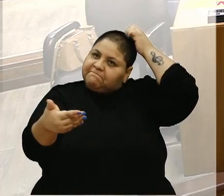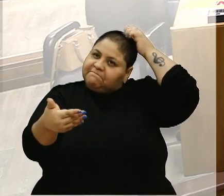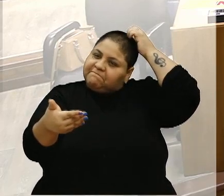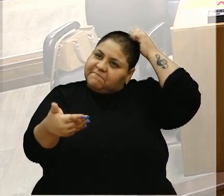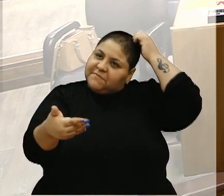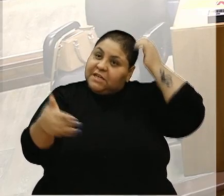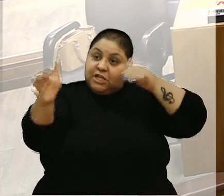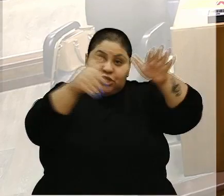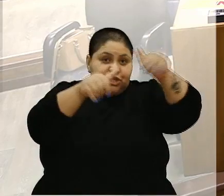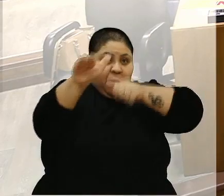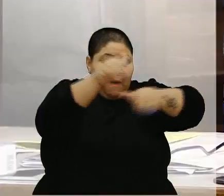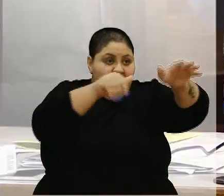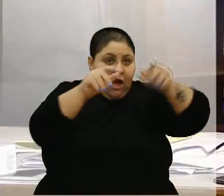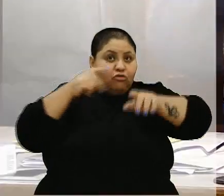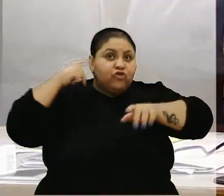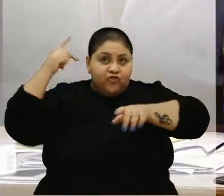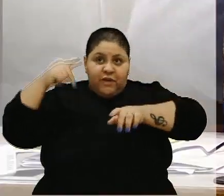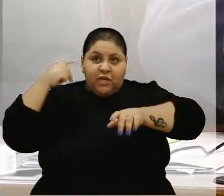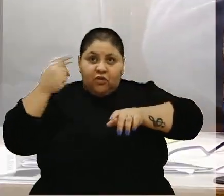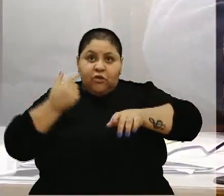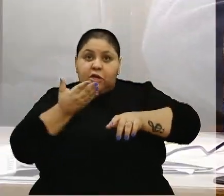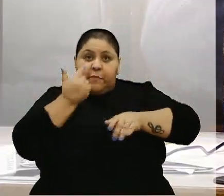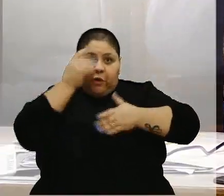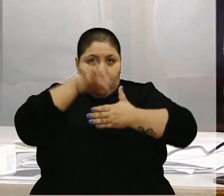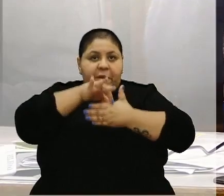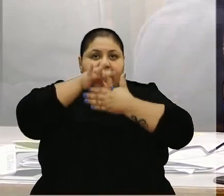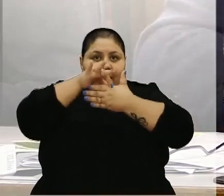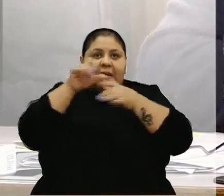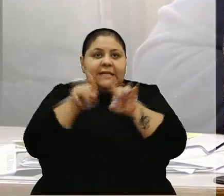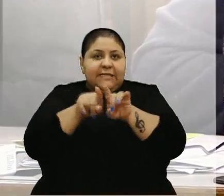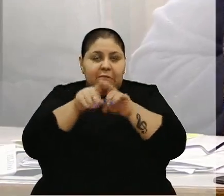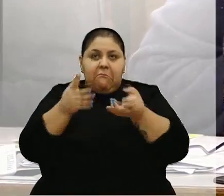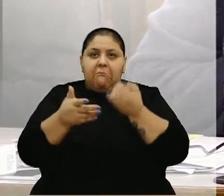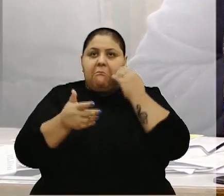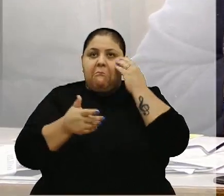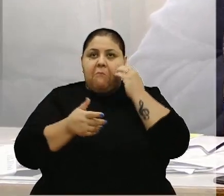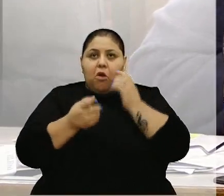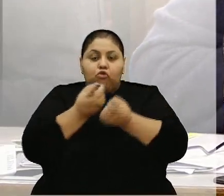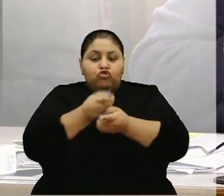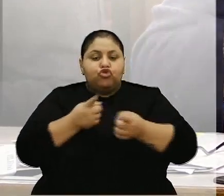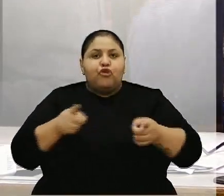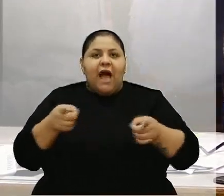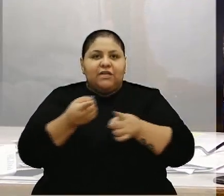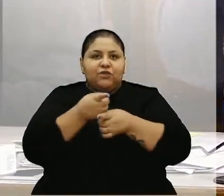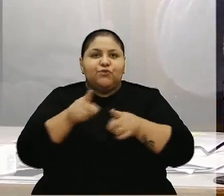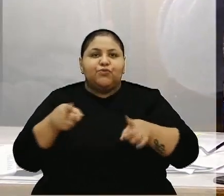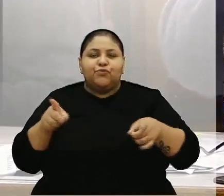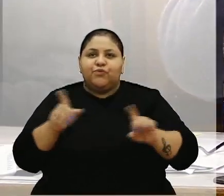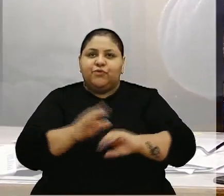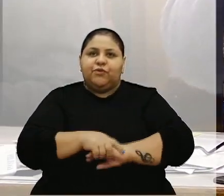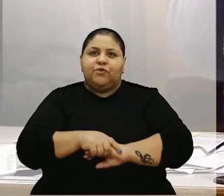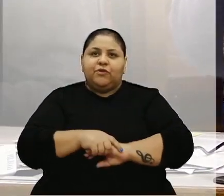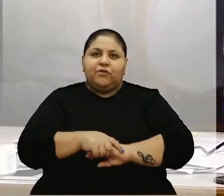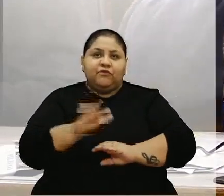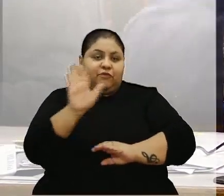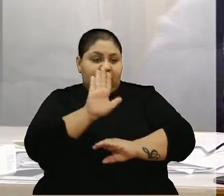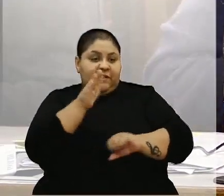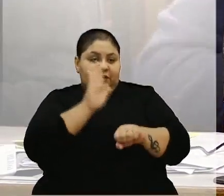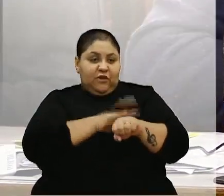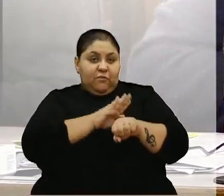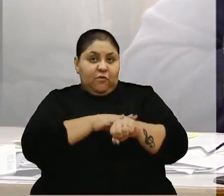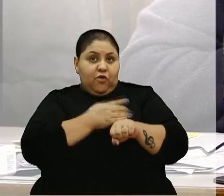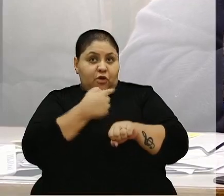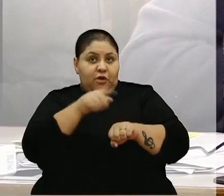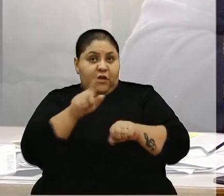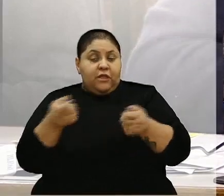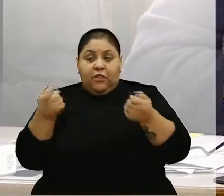colegas. Né? Tem um salão de festa que pode fazer, não é porque o senhor está se despedindo nesse momento que não